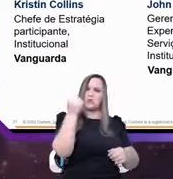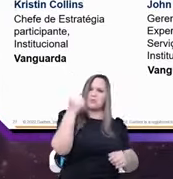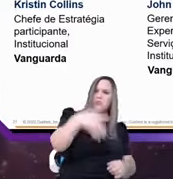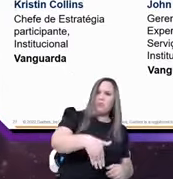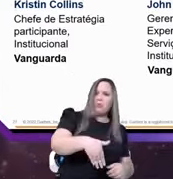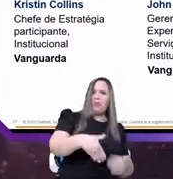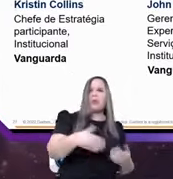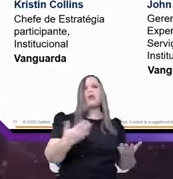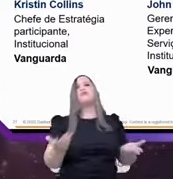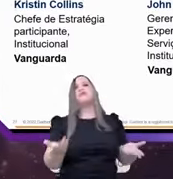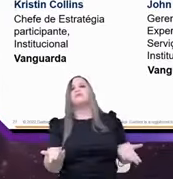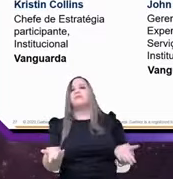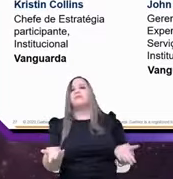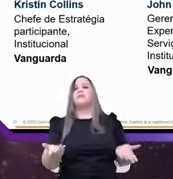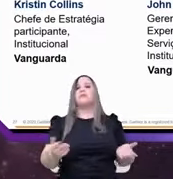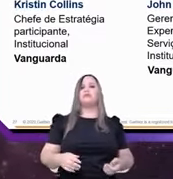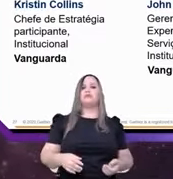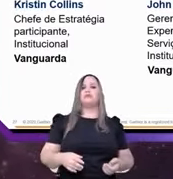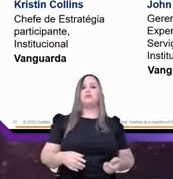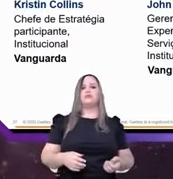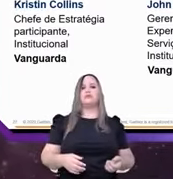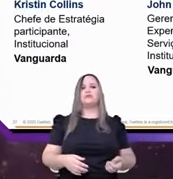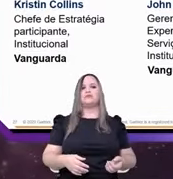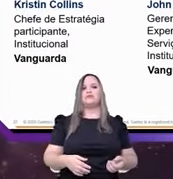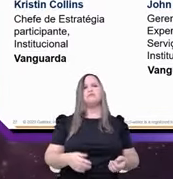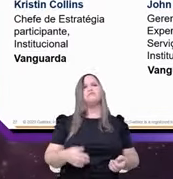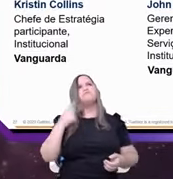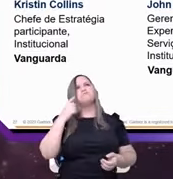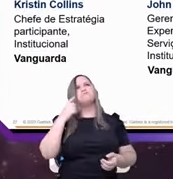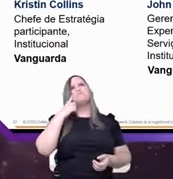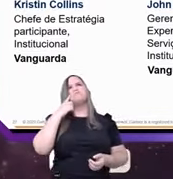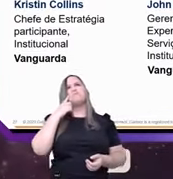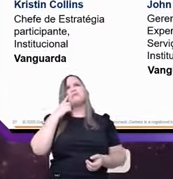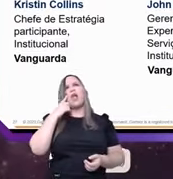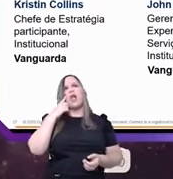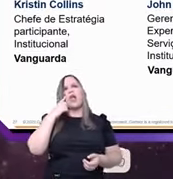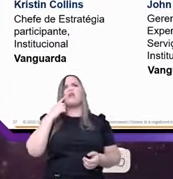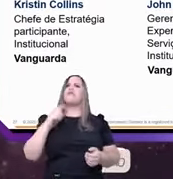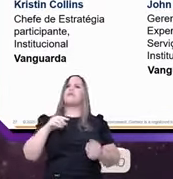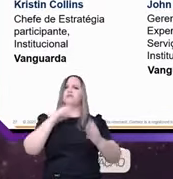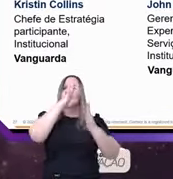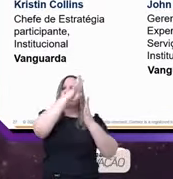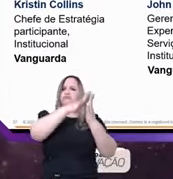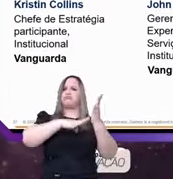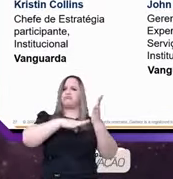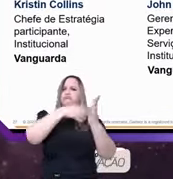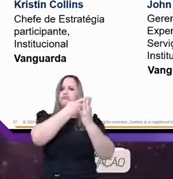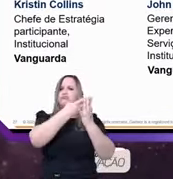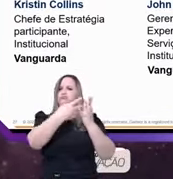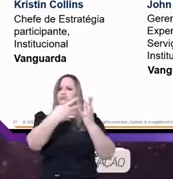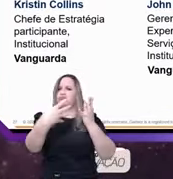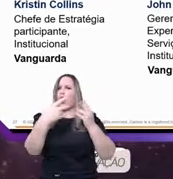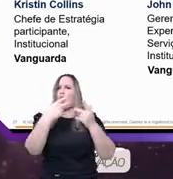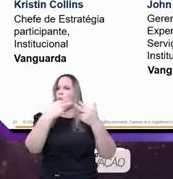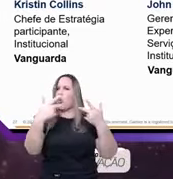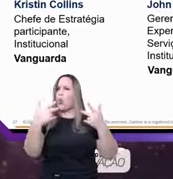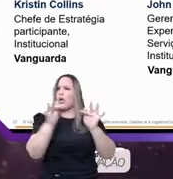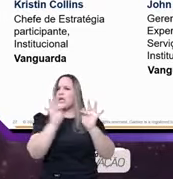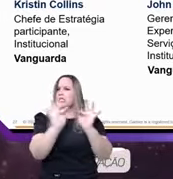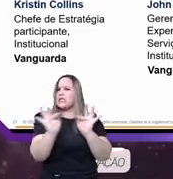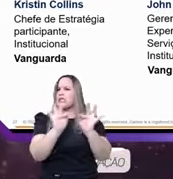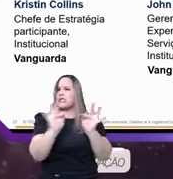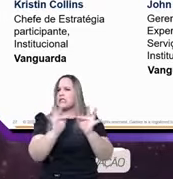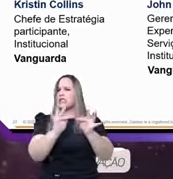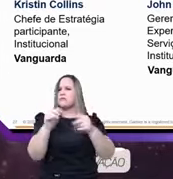E aí o que eles montaram é o seguinte, olha, vamos montar uma matriz, algumas coisas simples. Três atividades,